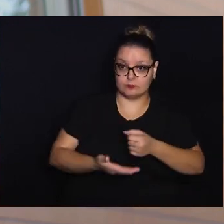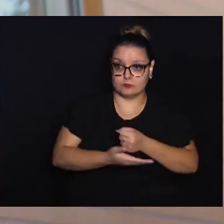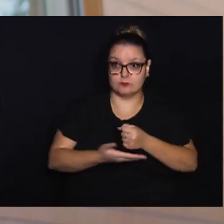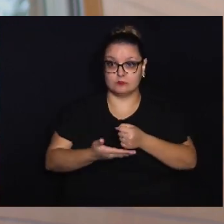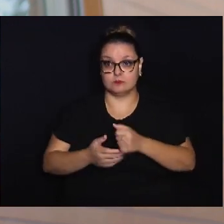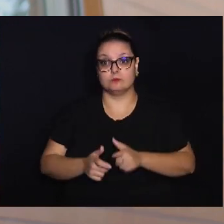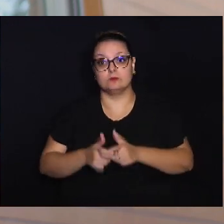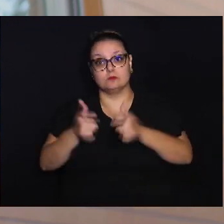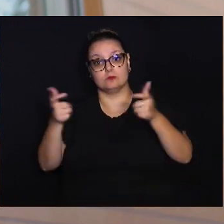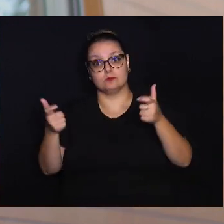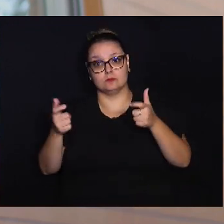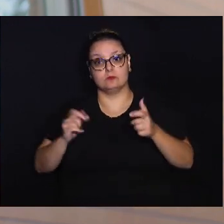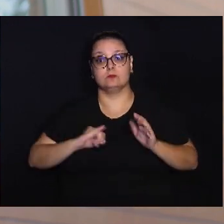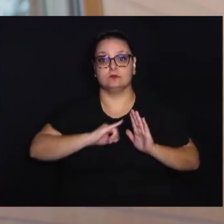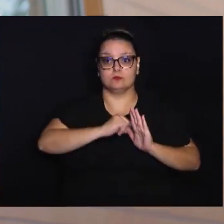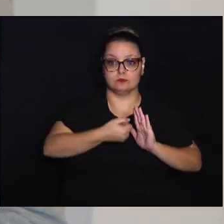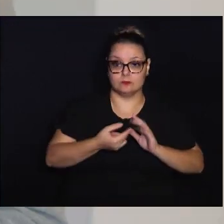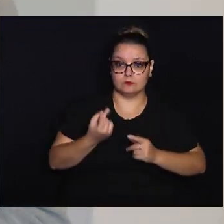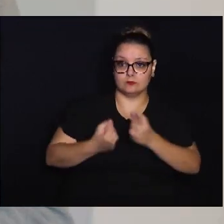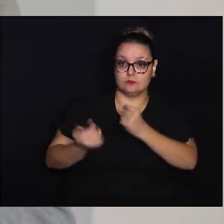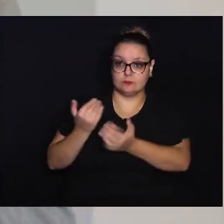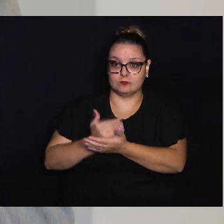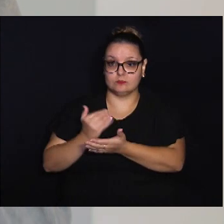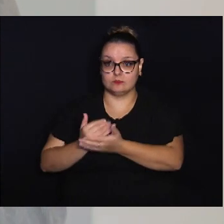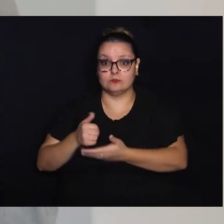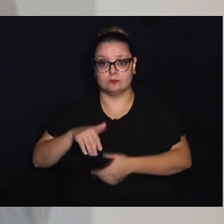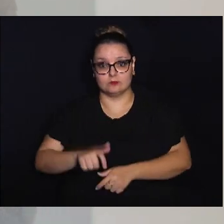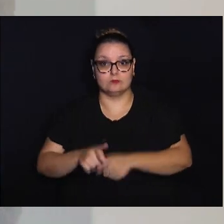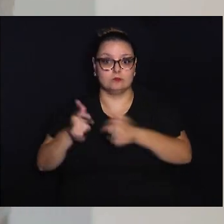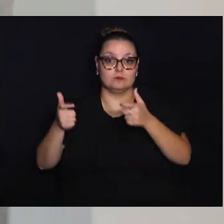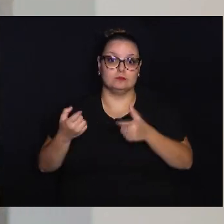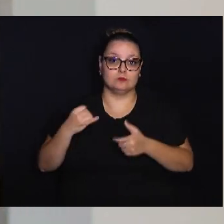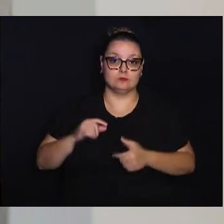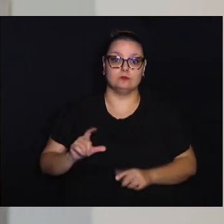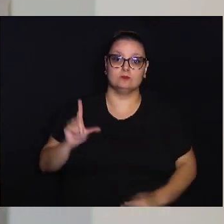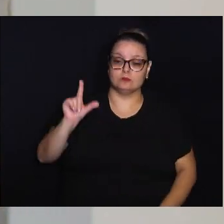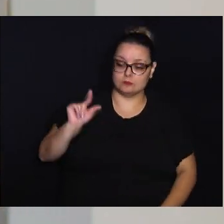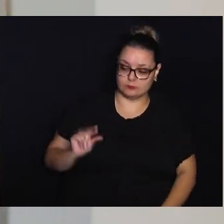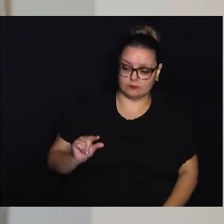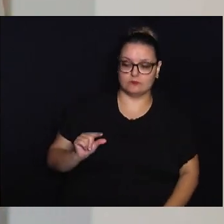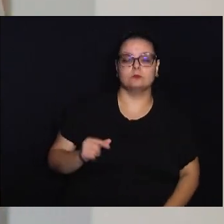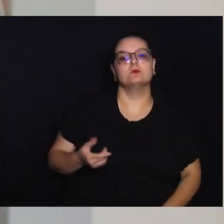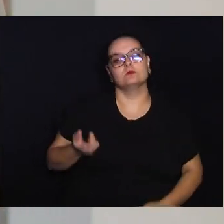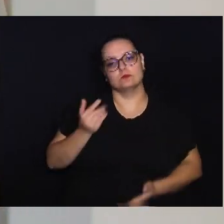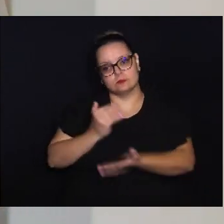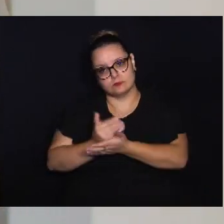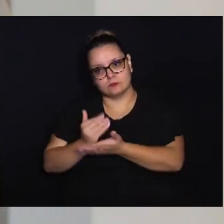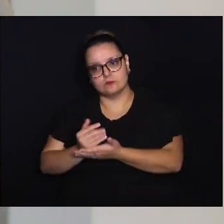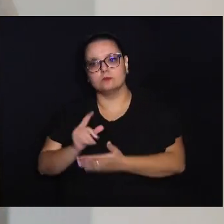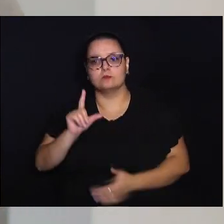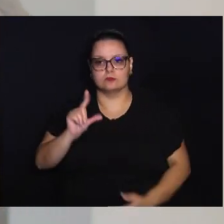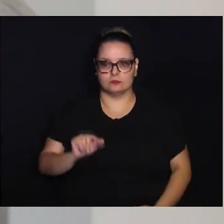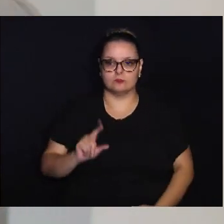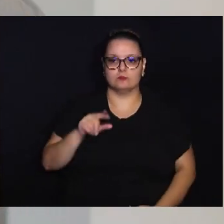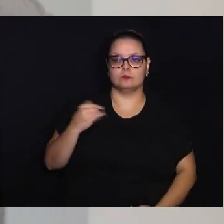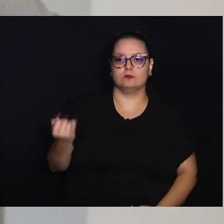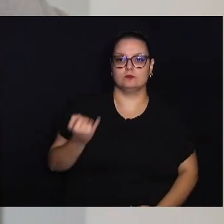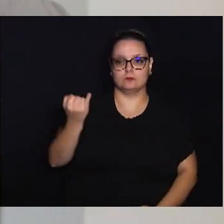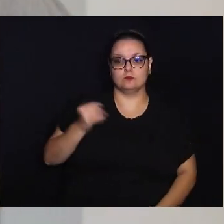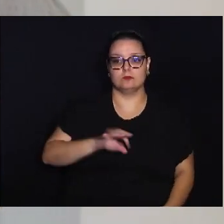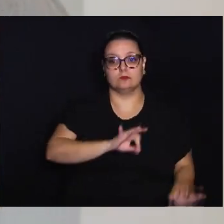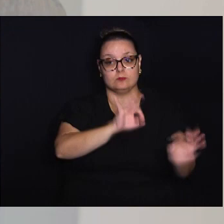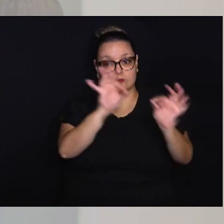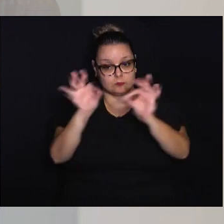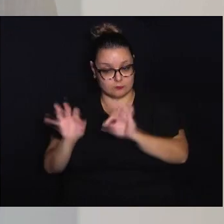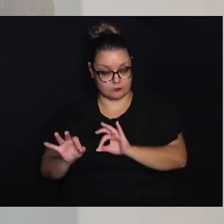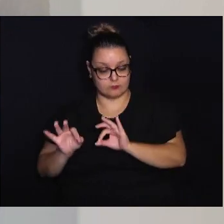a taxa básica está alta, o juro do financiamento ele ficará mais alto. Se ela estiver mais baixa, ele ficará mais baixo. Então é também fundamental